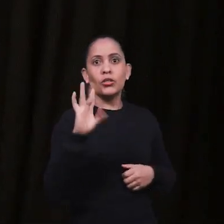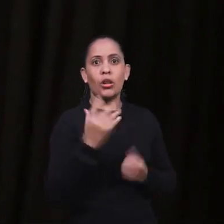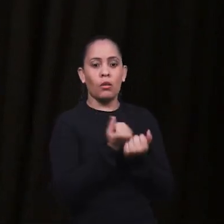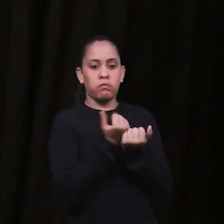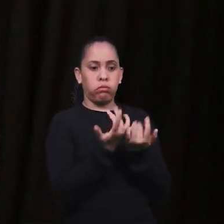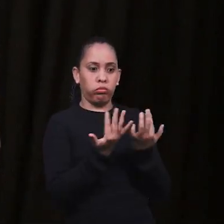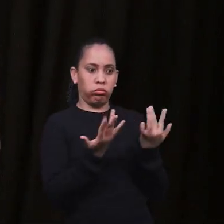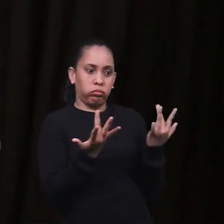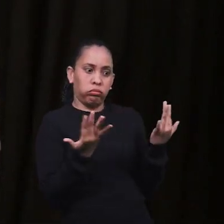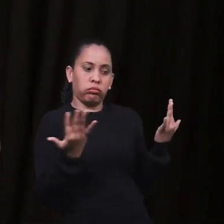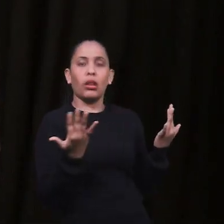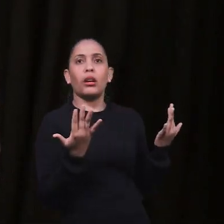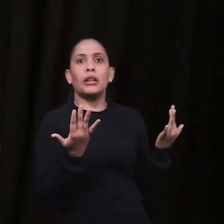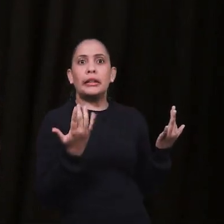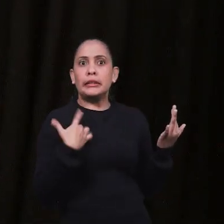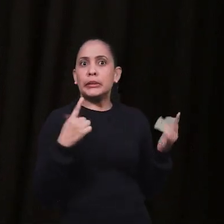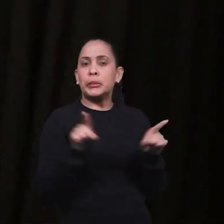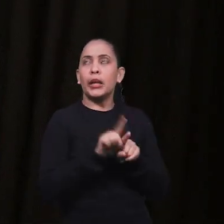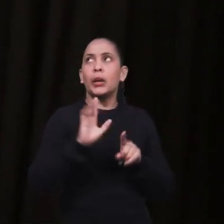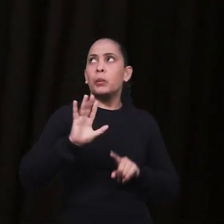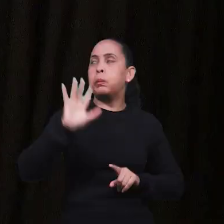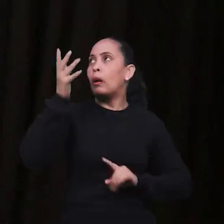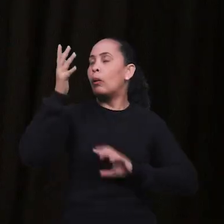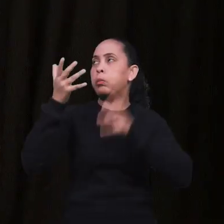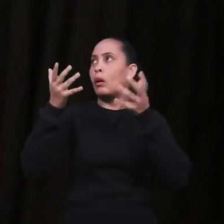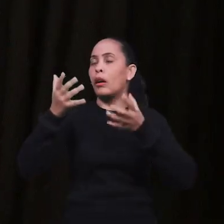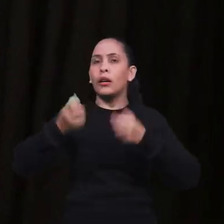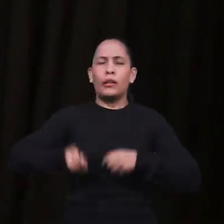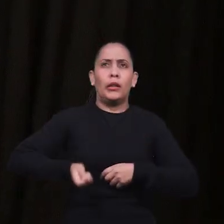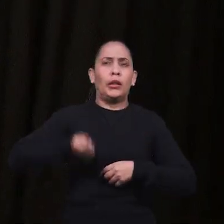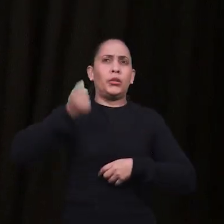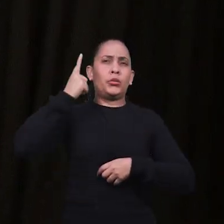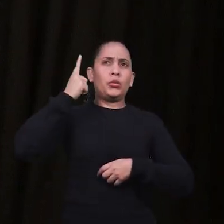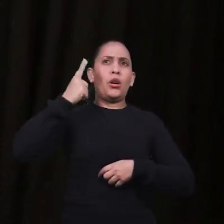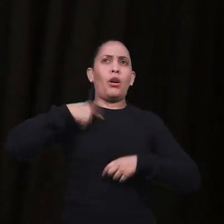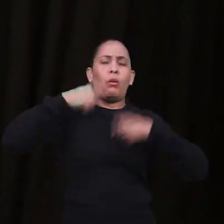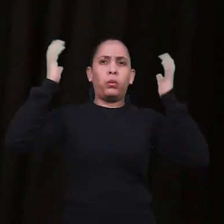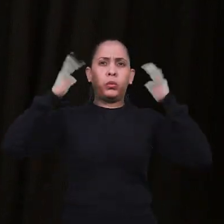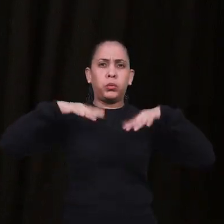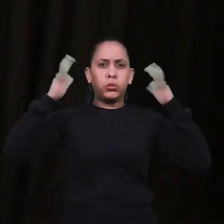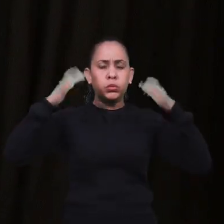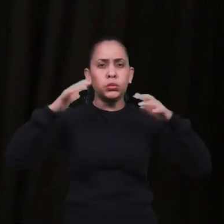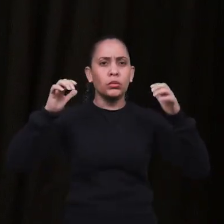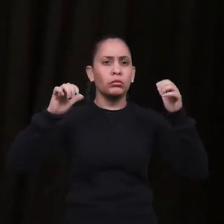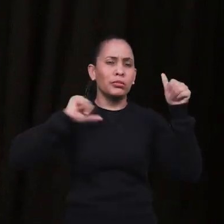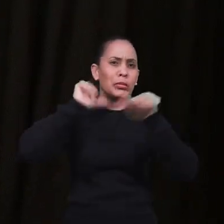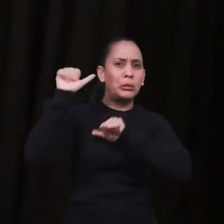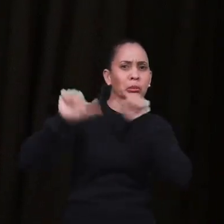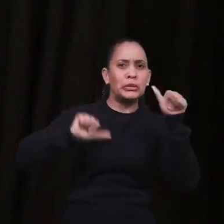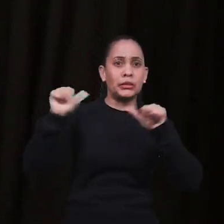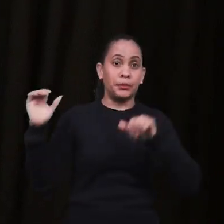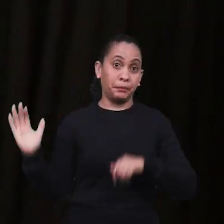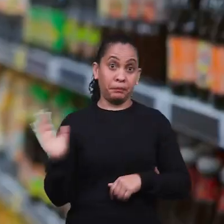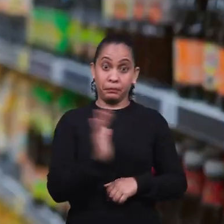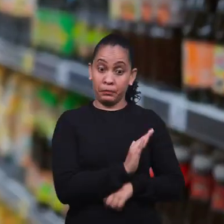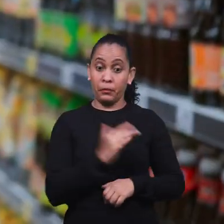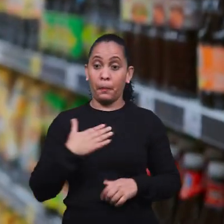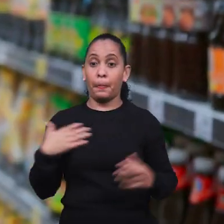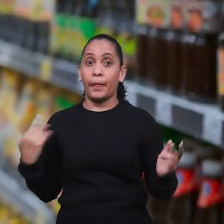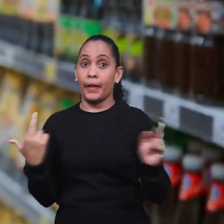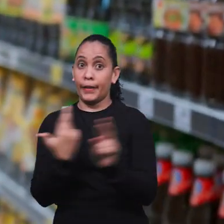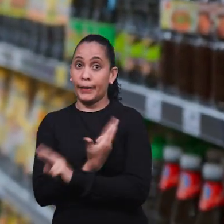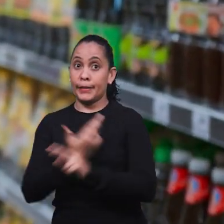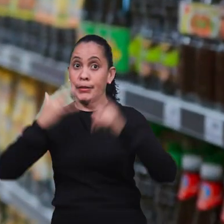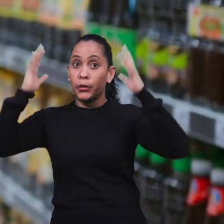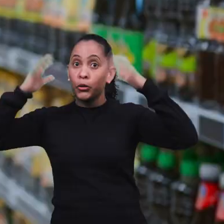com a safra no radar, mudanças climáticas, apagão logísticos e demandas de novos players no mercado liderado pela China. Com